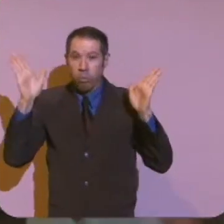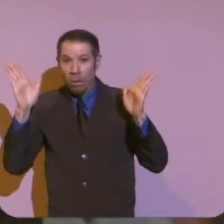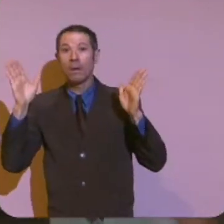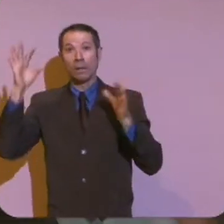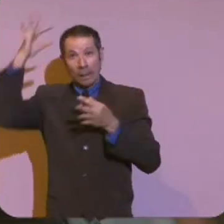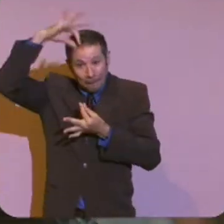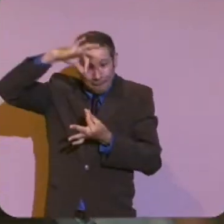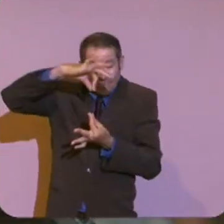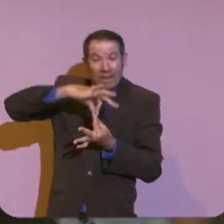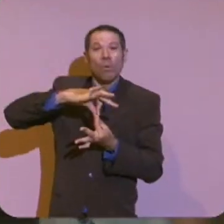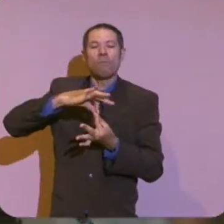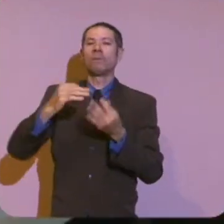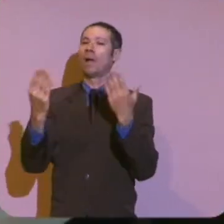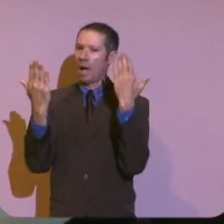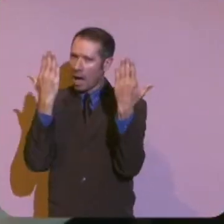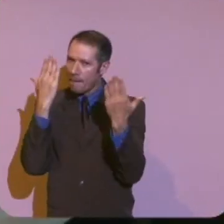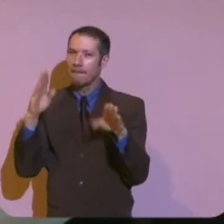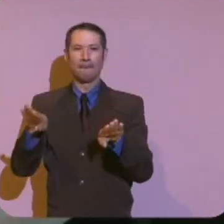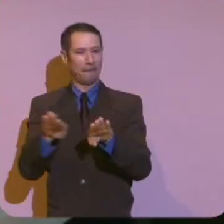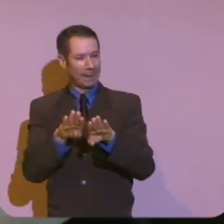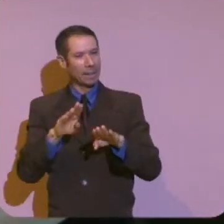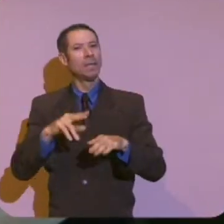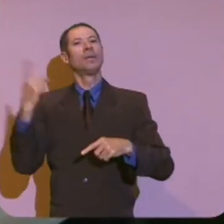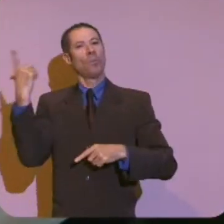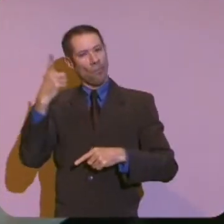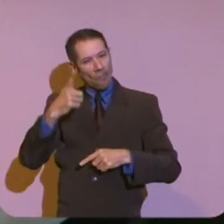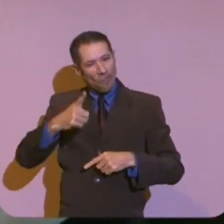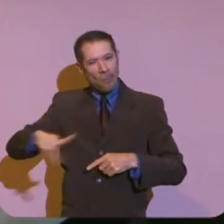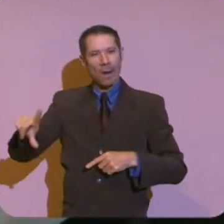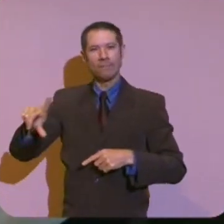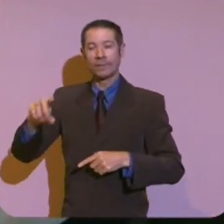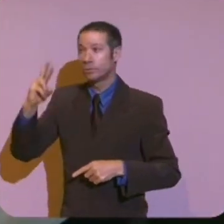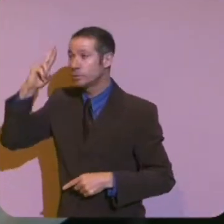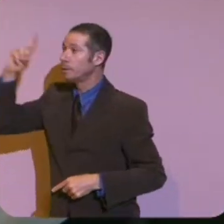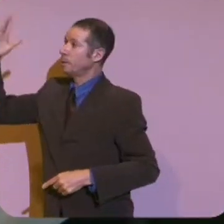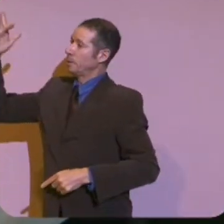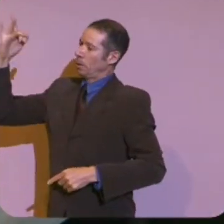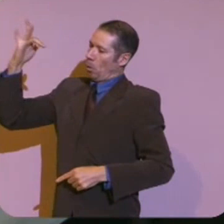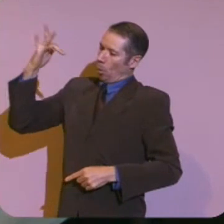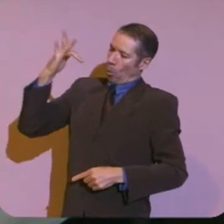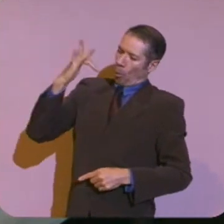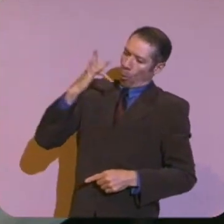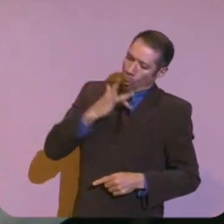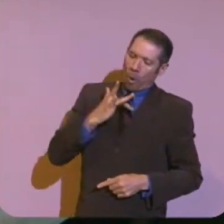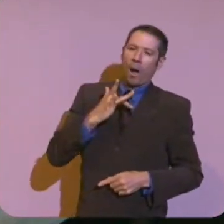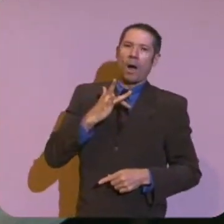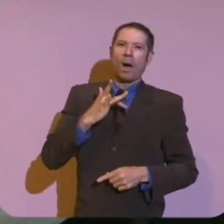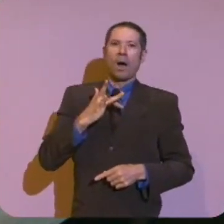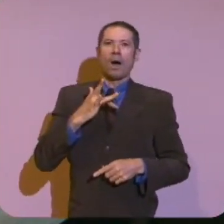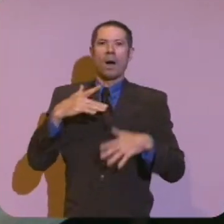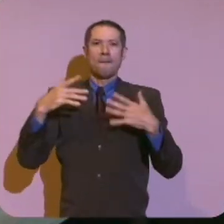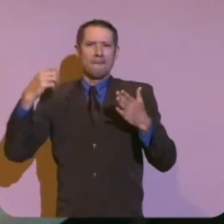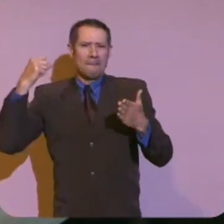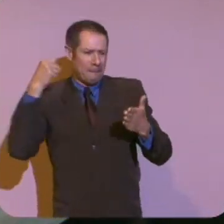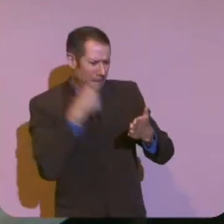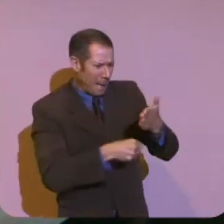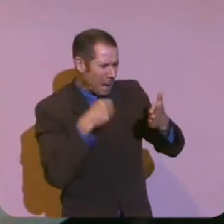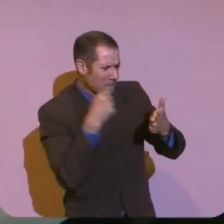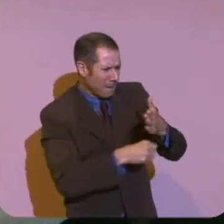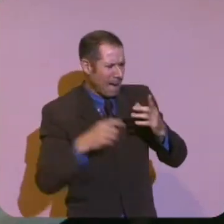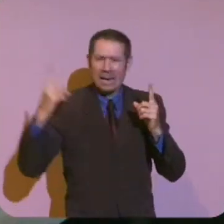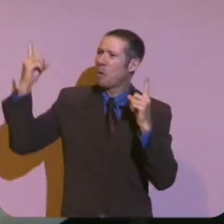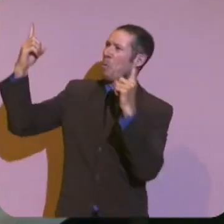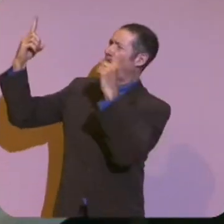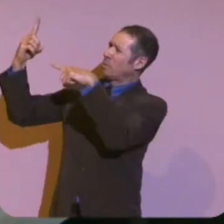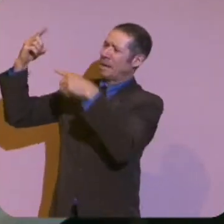também simbolicamente, toda vez que a gente se deixa tocar pelo Senhor, moldar pelo Senhor, para de lutar contra Deus,